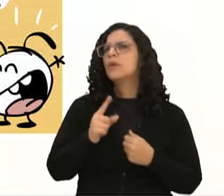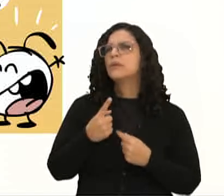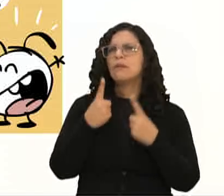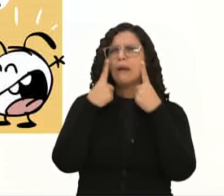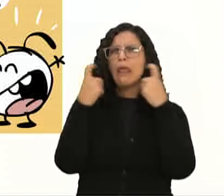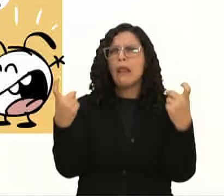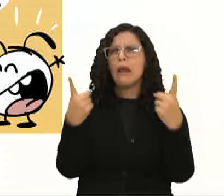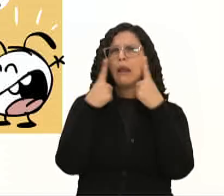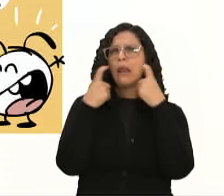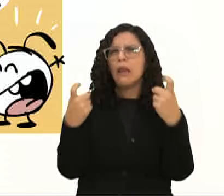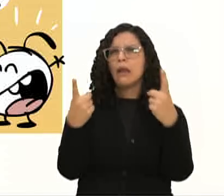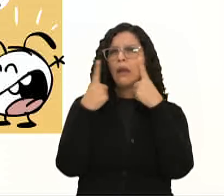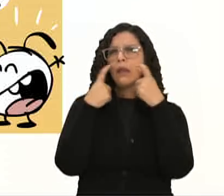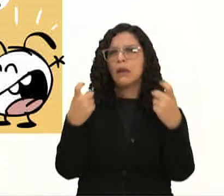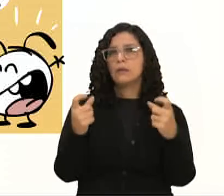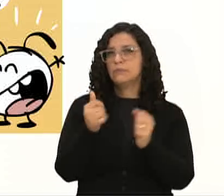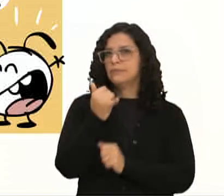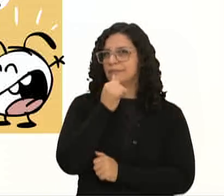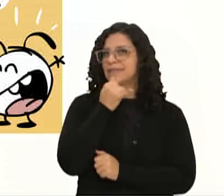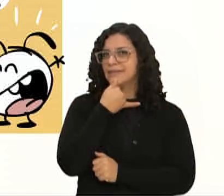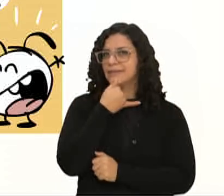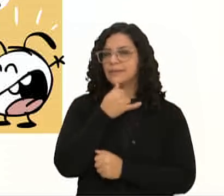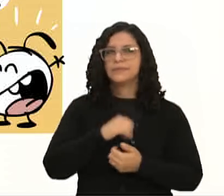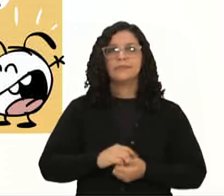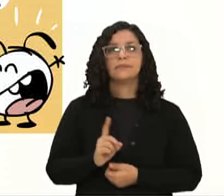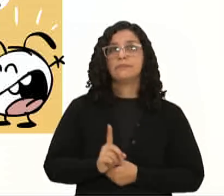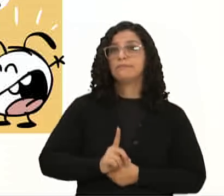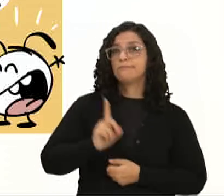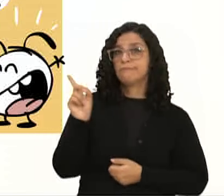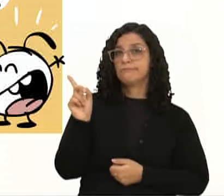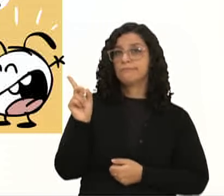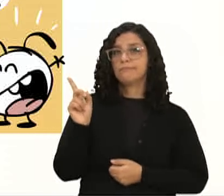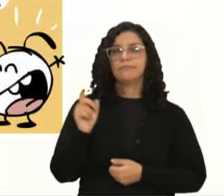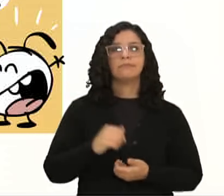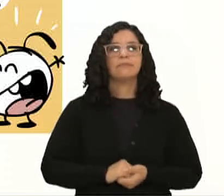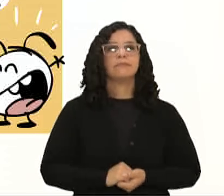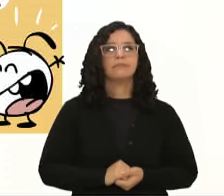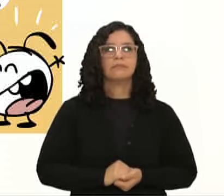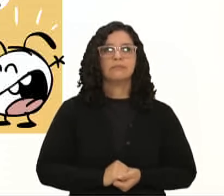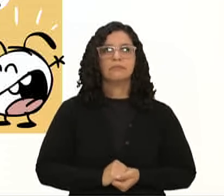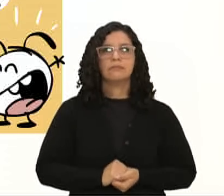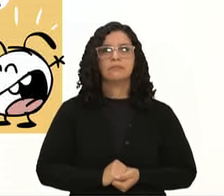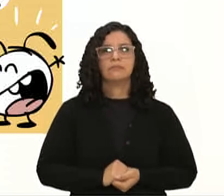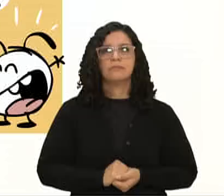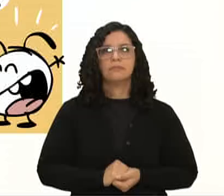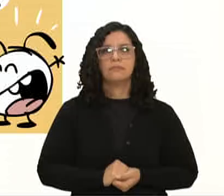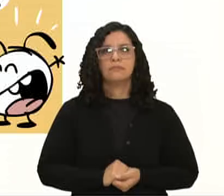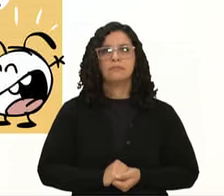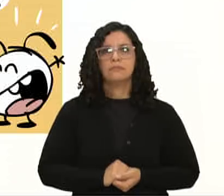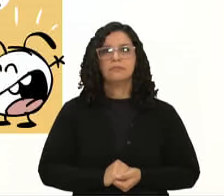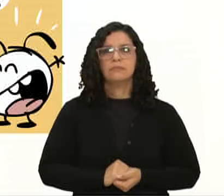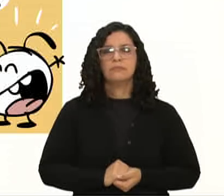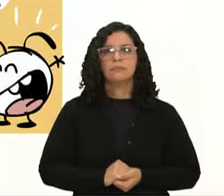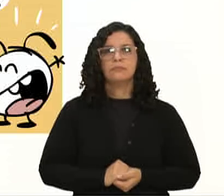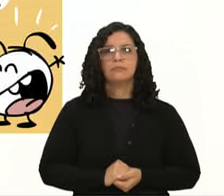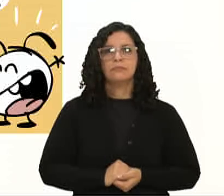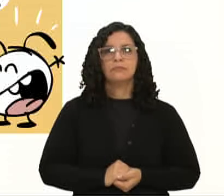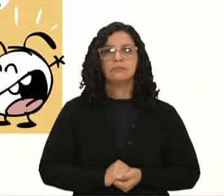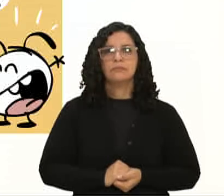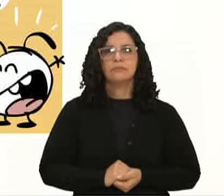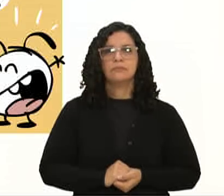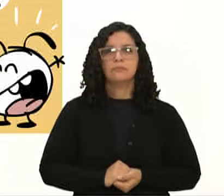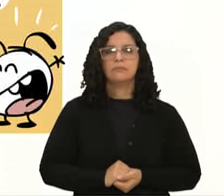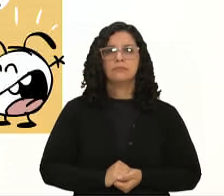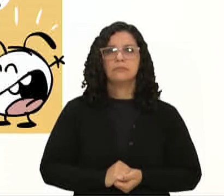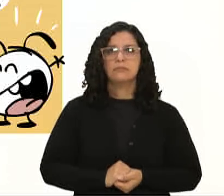Ele está chorando, está triste. Aí o personagem diz, you don't have to be happy.